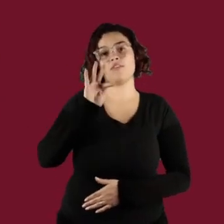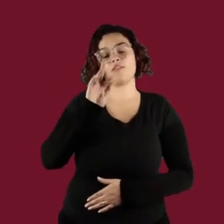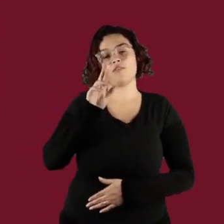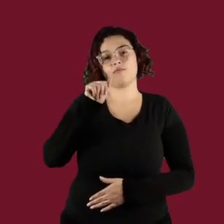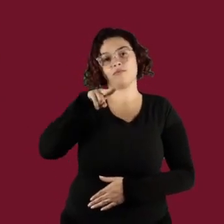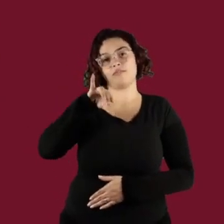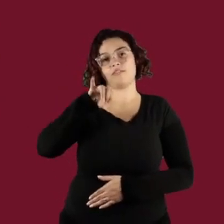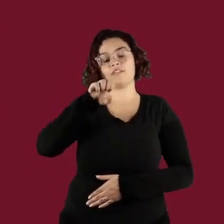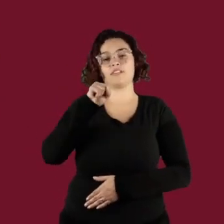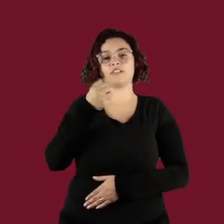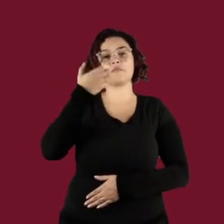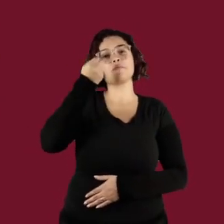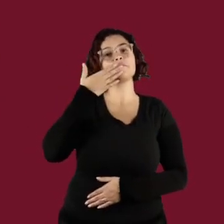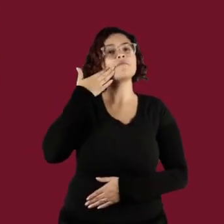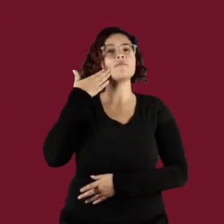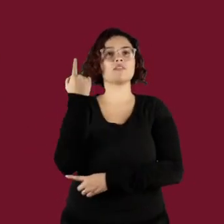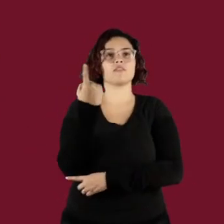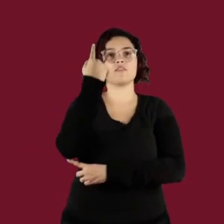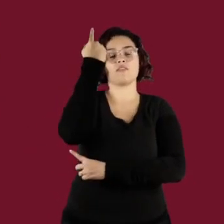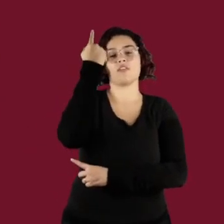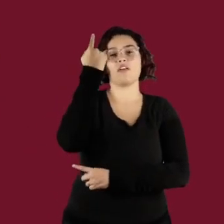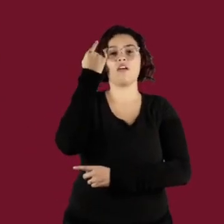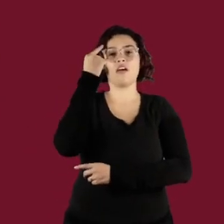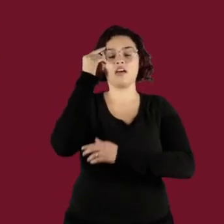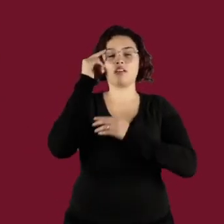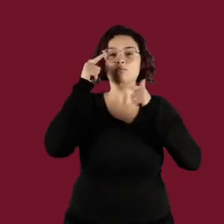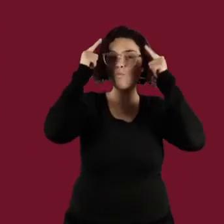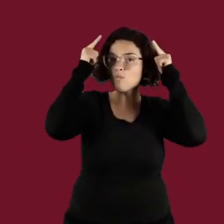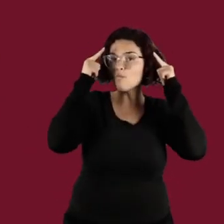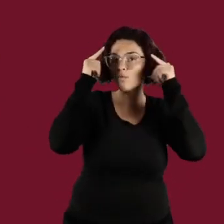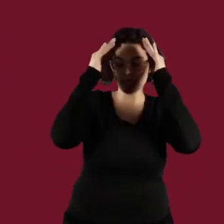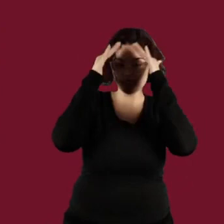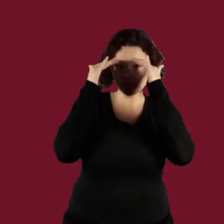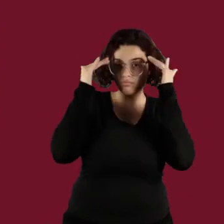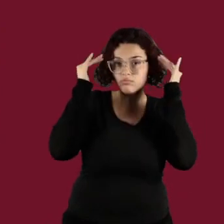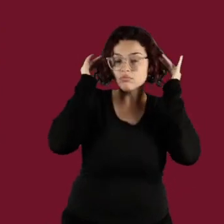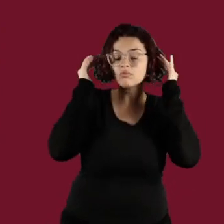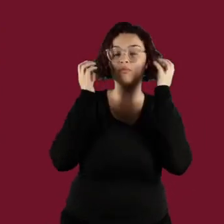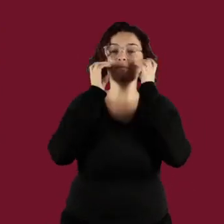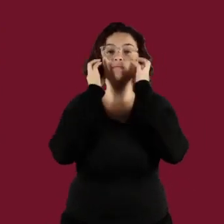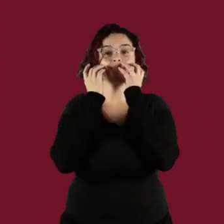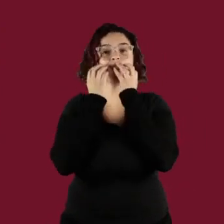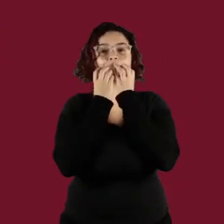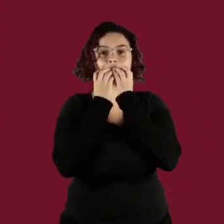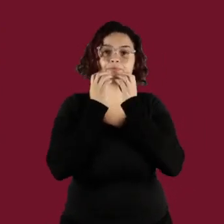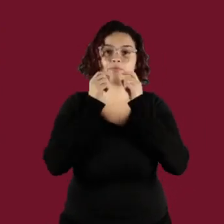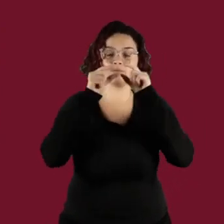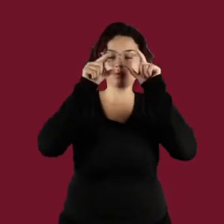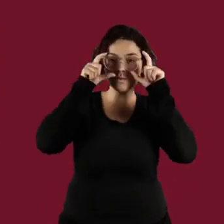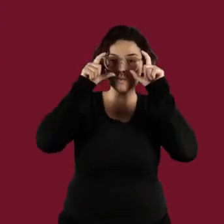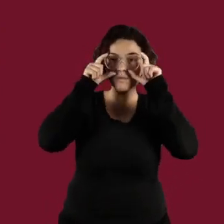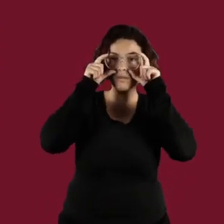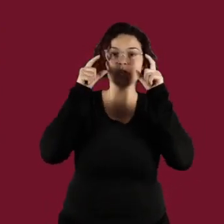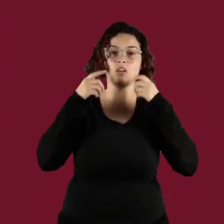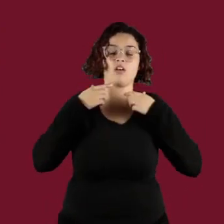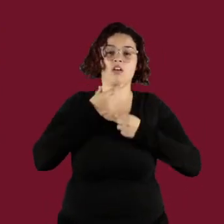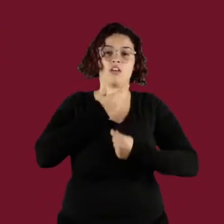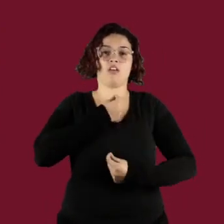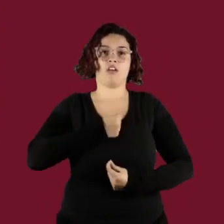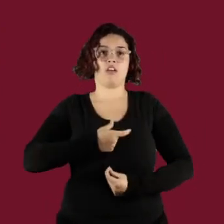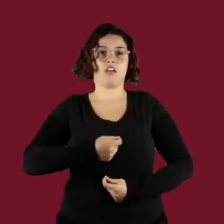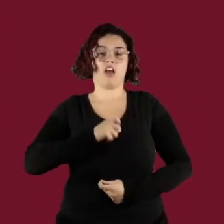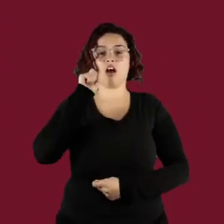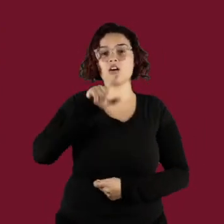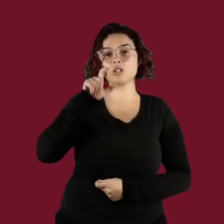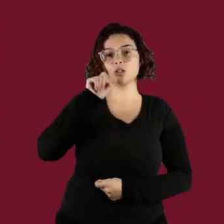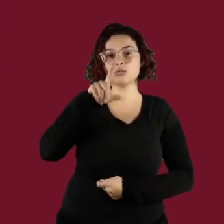alto, de cabelo liso e curto, uso óculos, barba curta, estou com uma camisa azul clara, muito clara, e